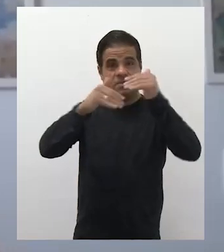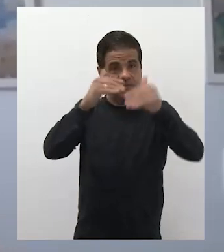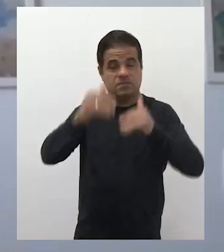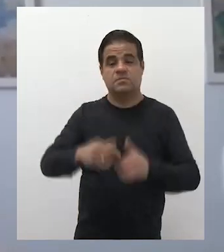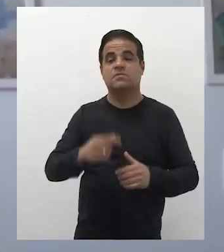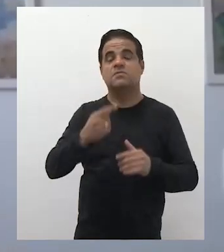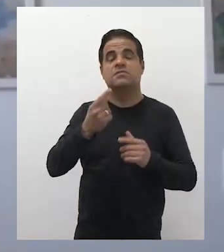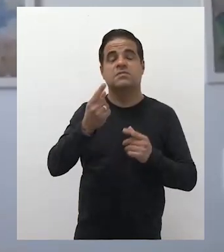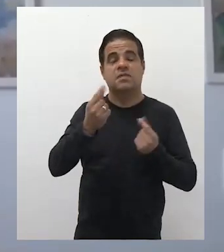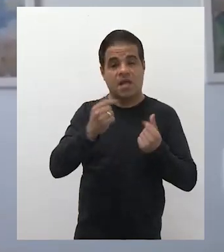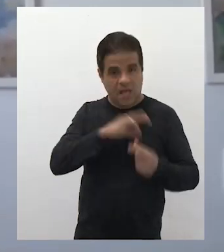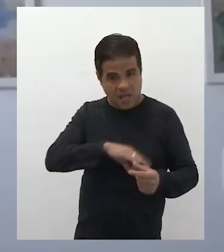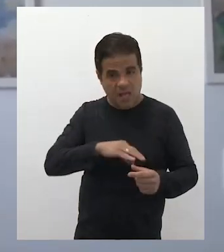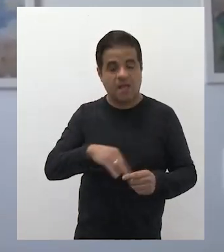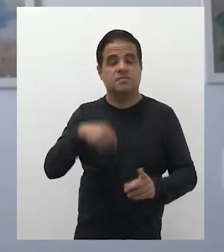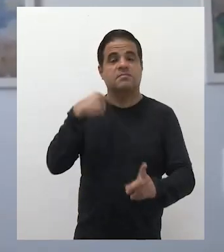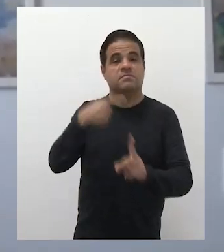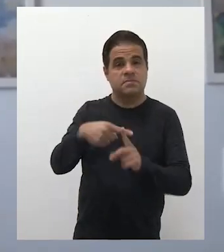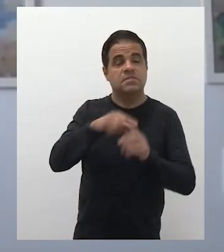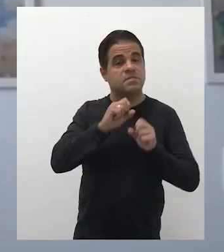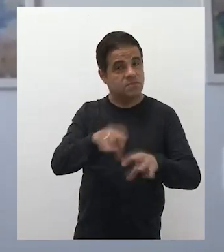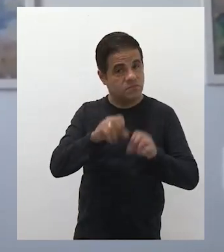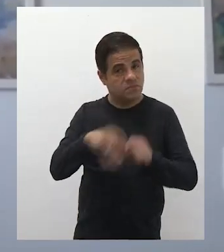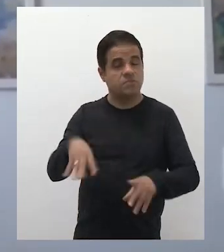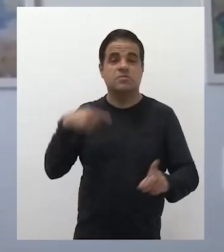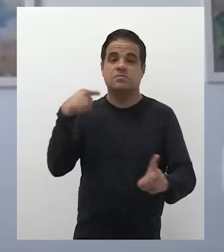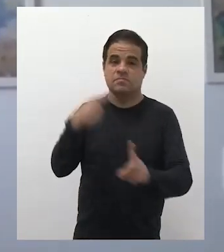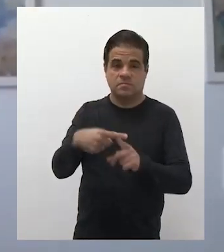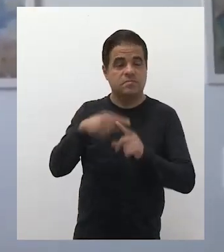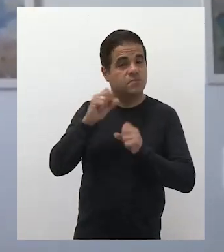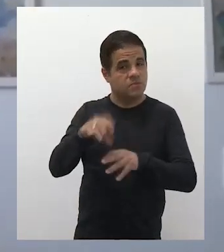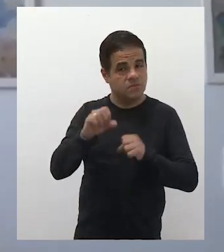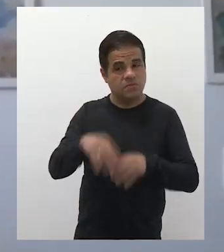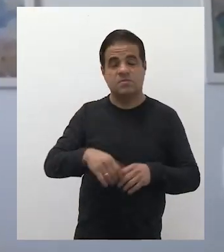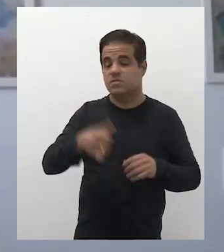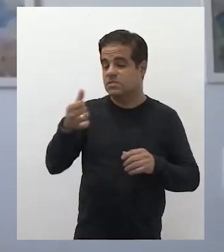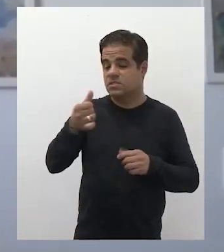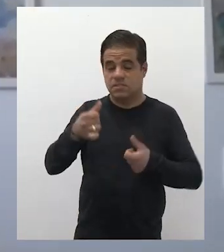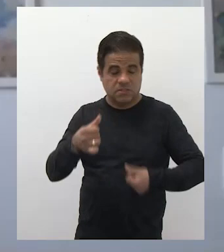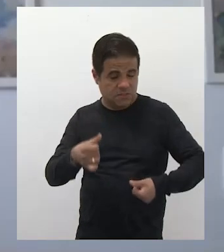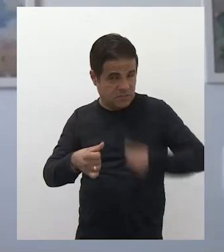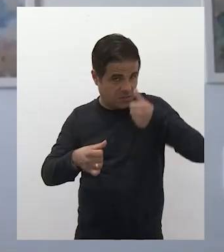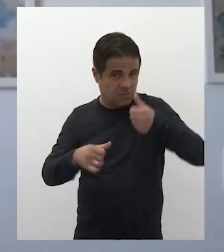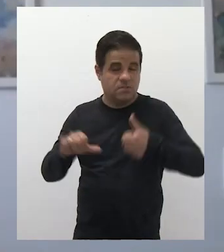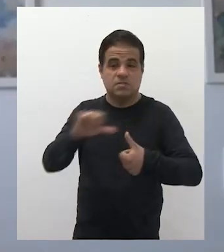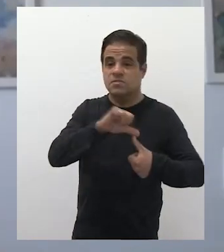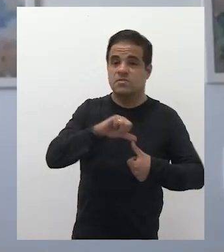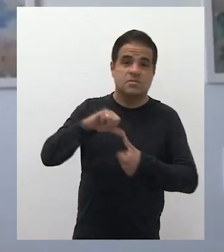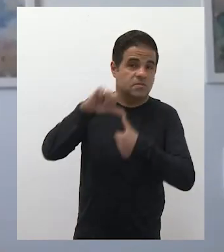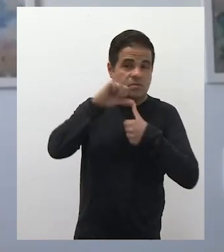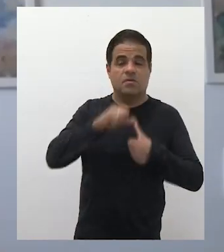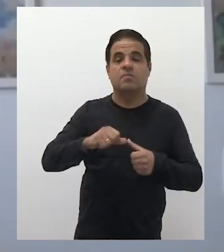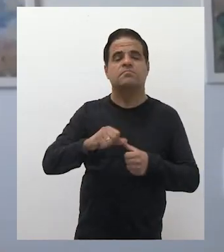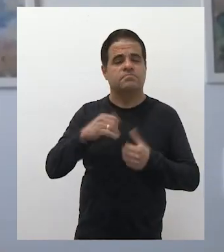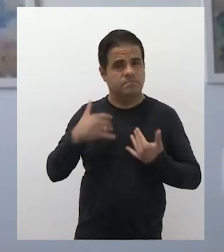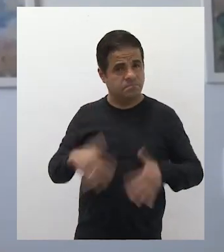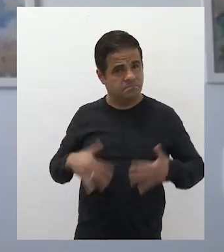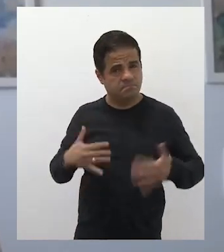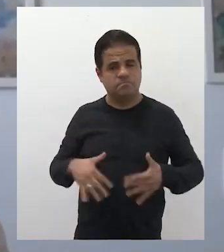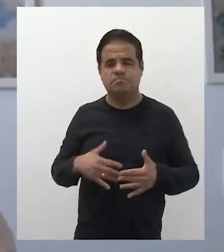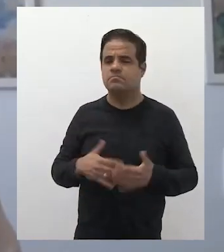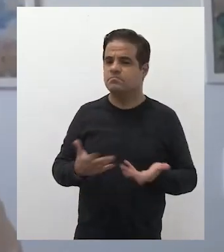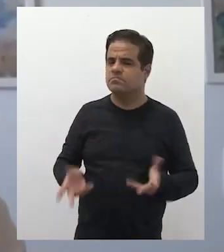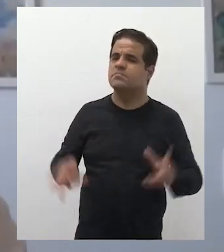mais saúde mais educação. 6º melhor lugar na América Latina. Então, assim,